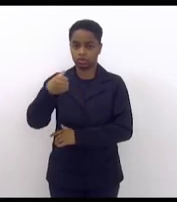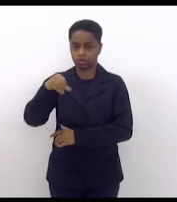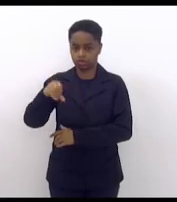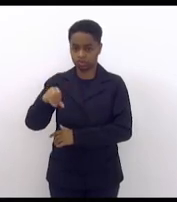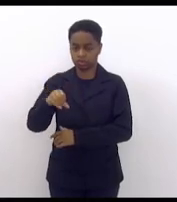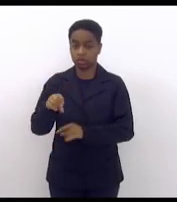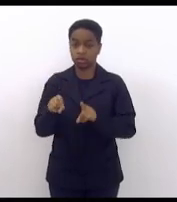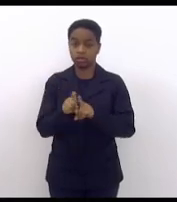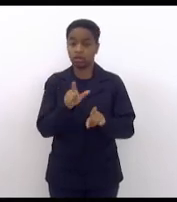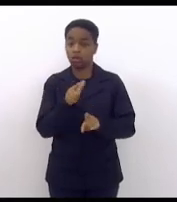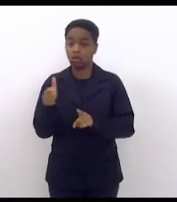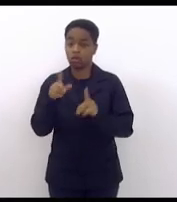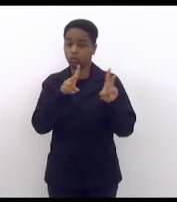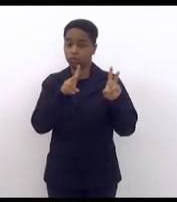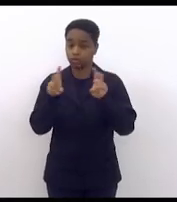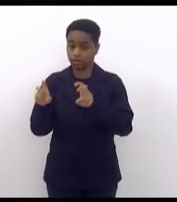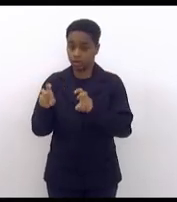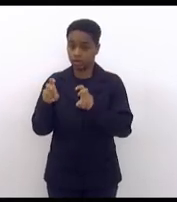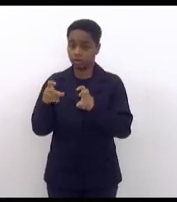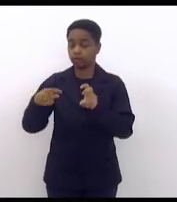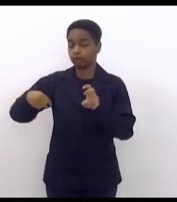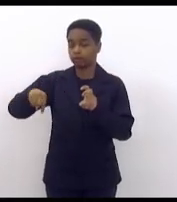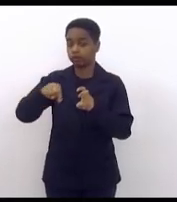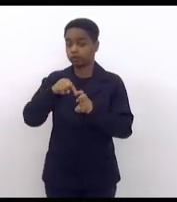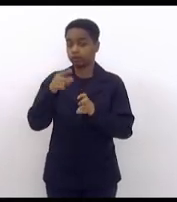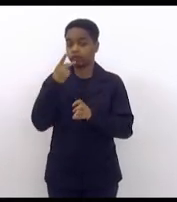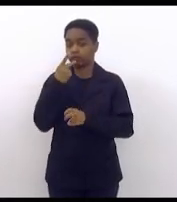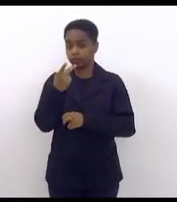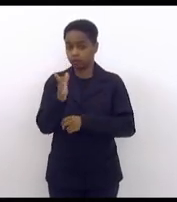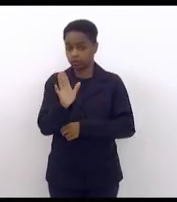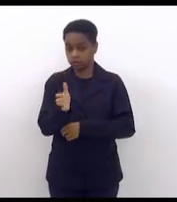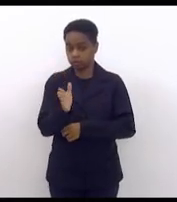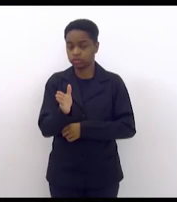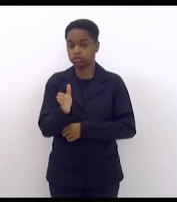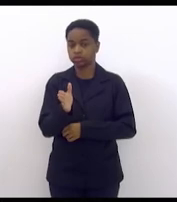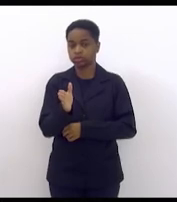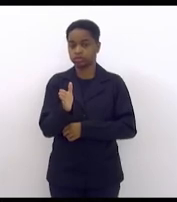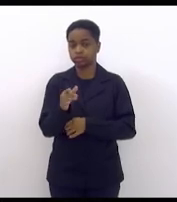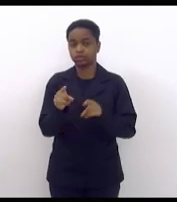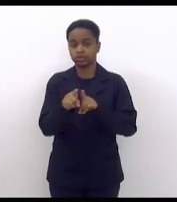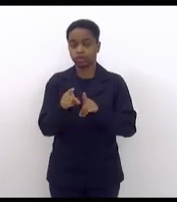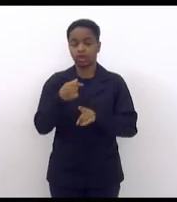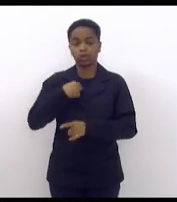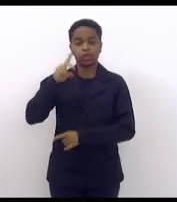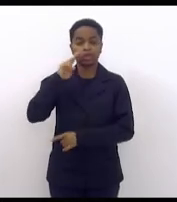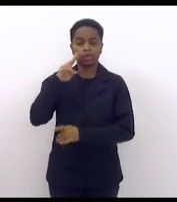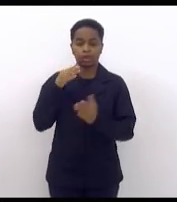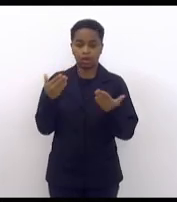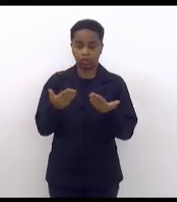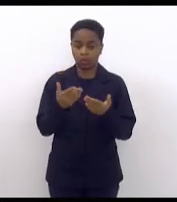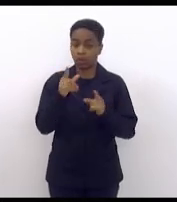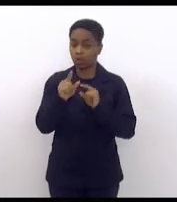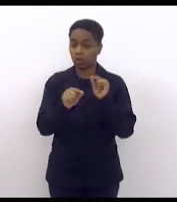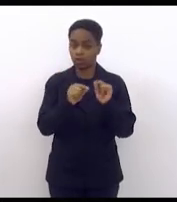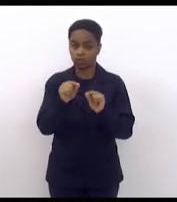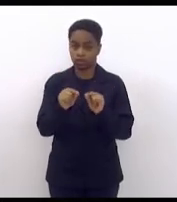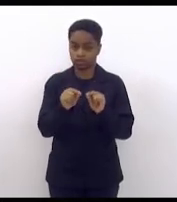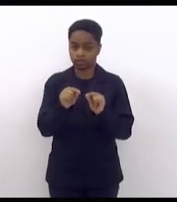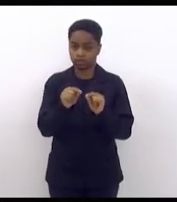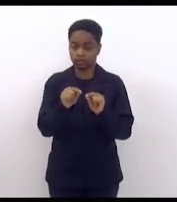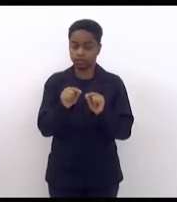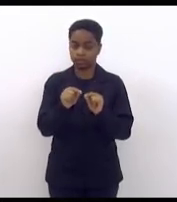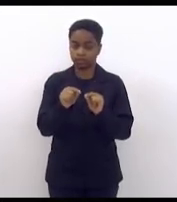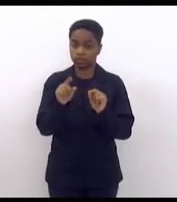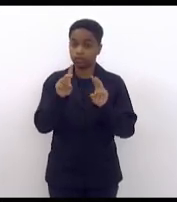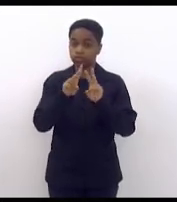2019. E outra questão que Vossa Excelência levantou e que me veio à mente agora é a